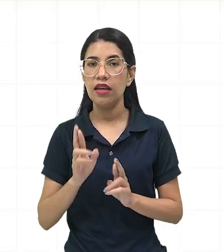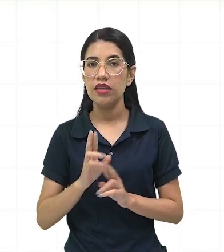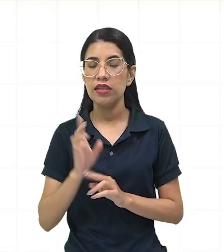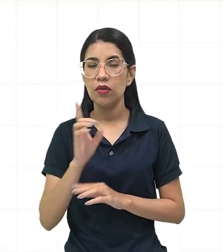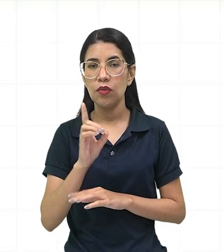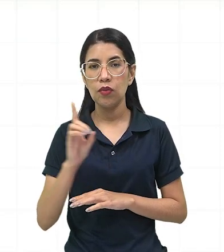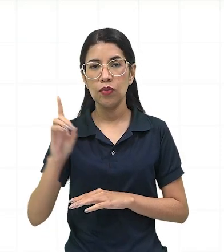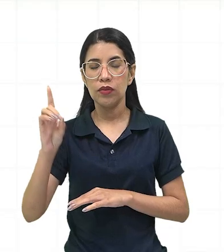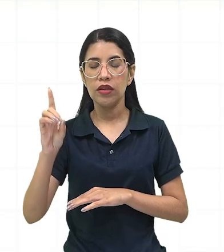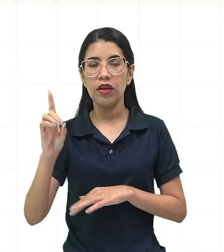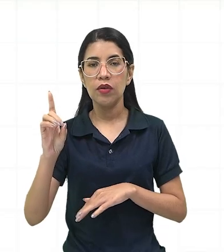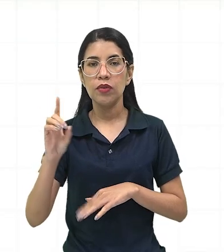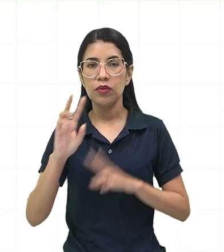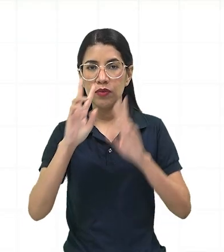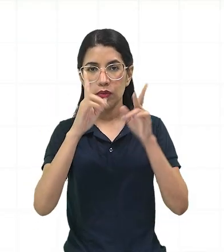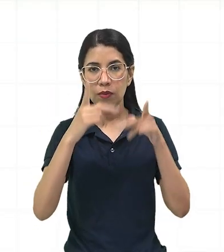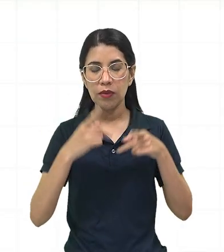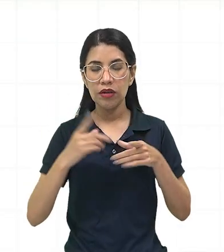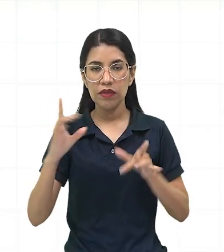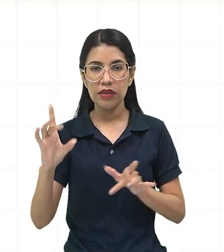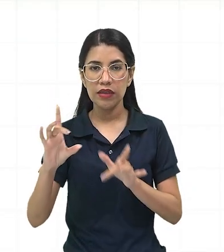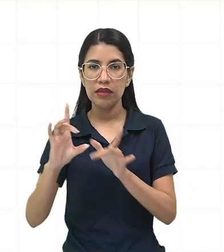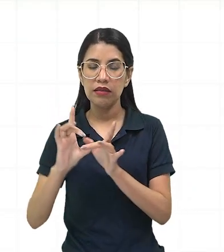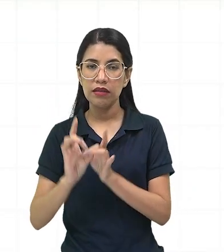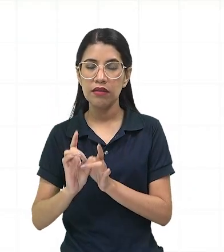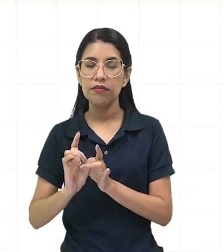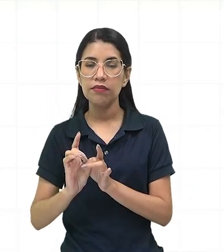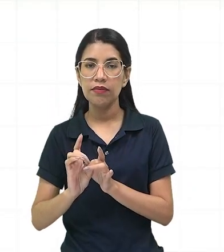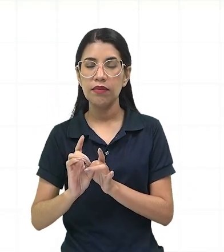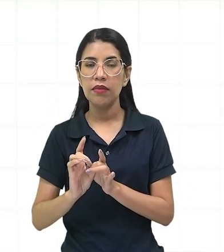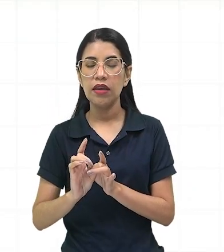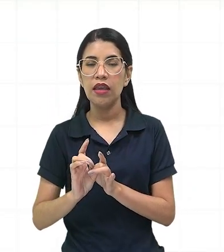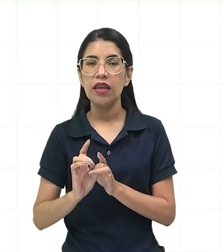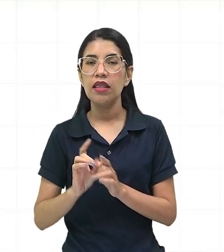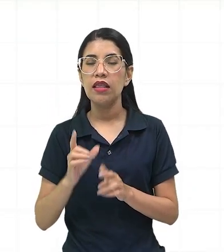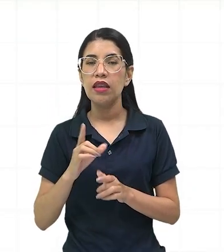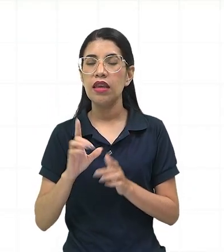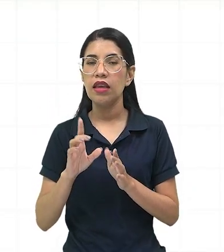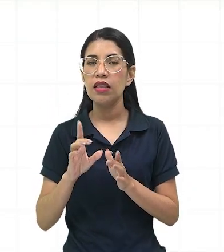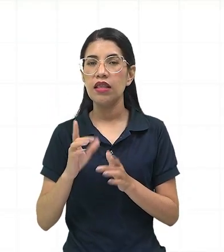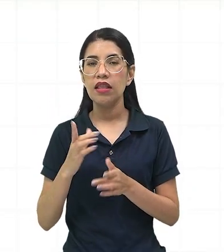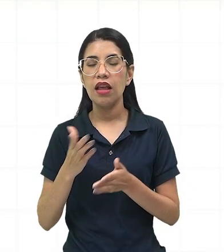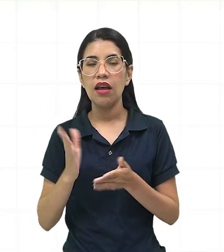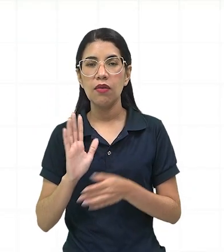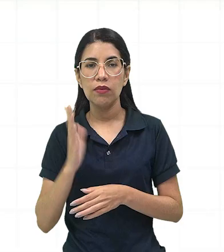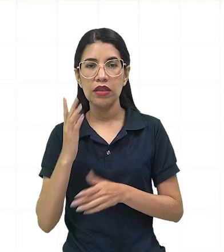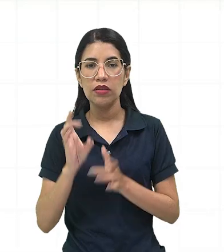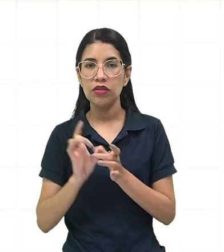com o divino, com Deus, que em um dado momento ele foi rompido